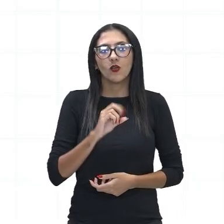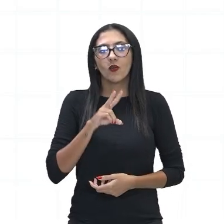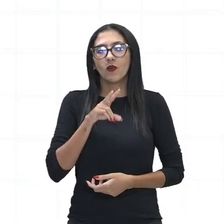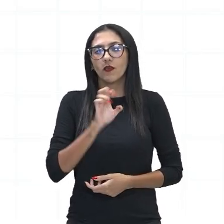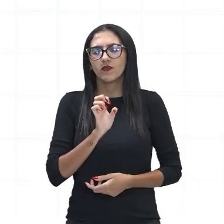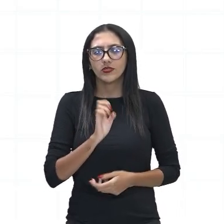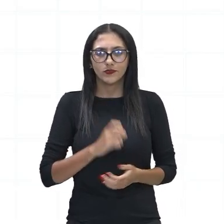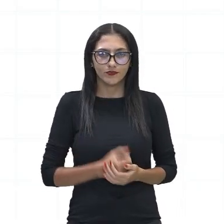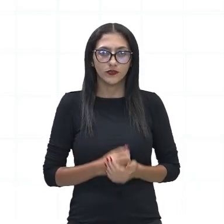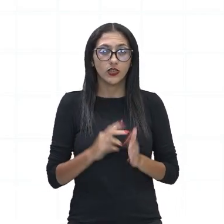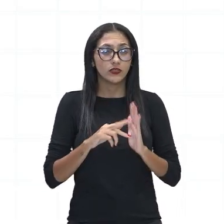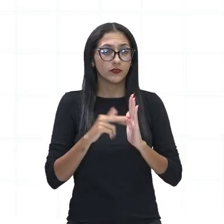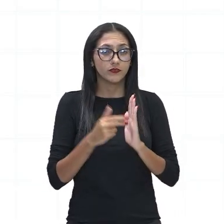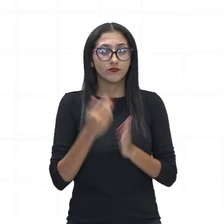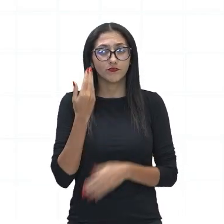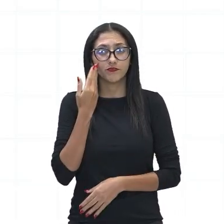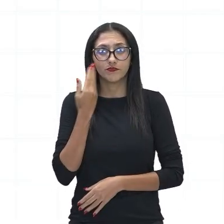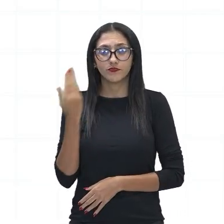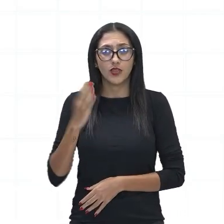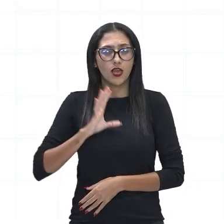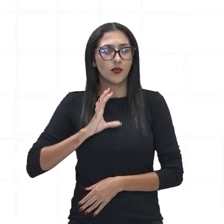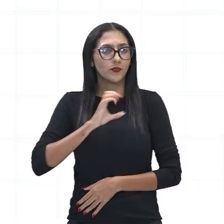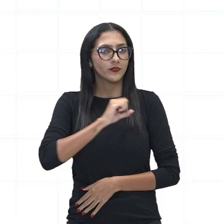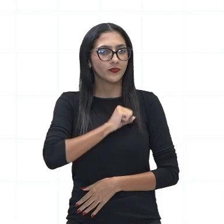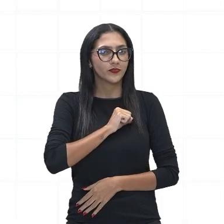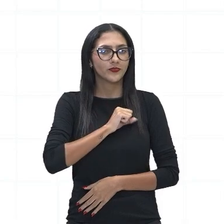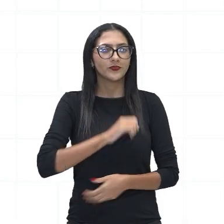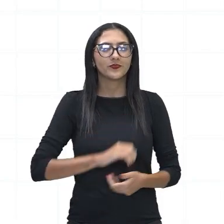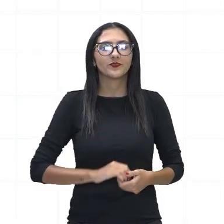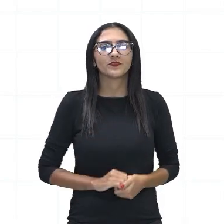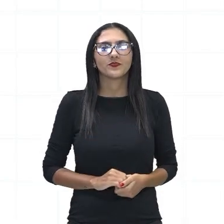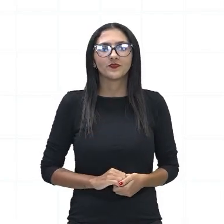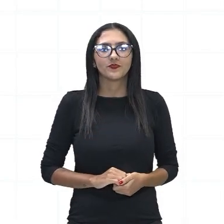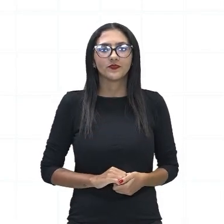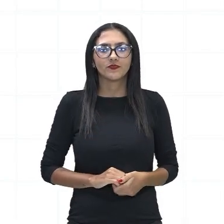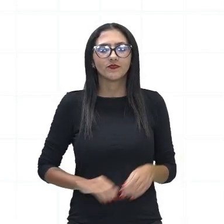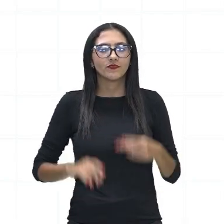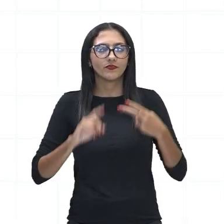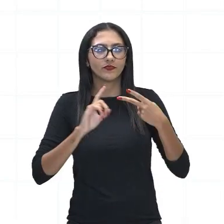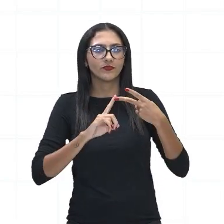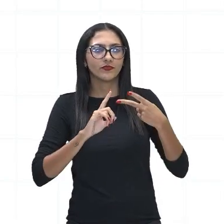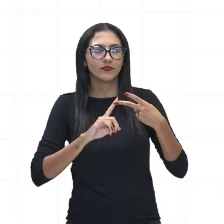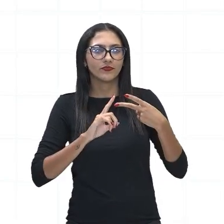que significa amor. Em seguida nós temos